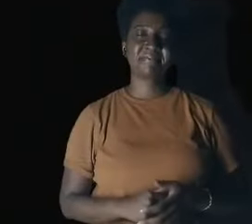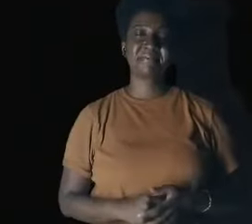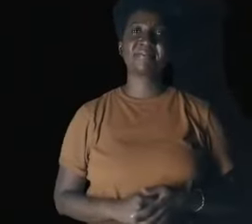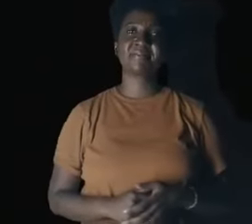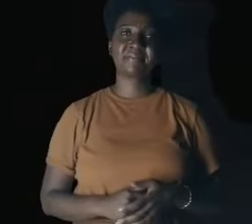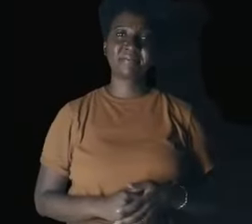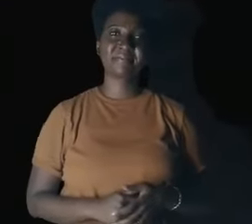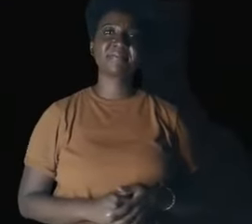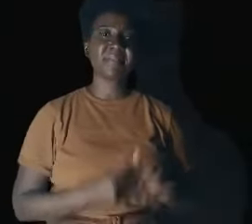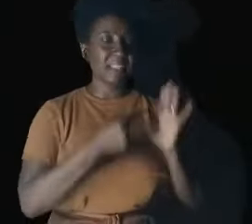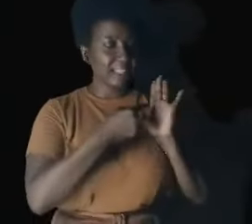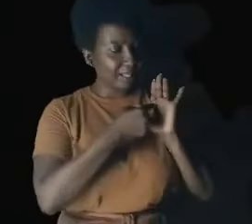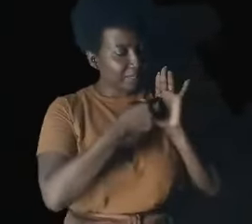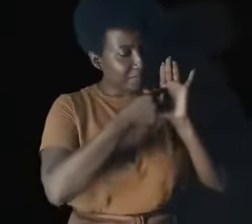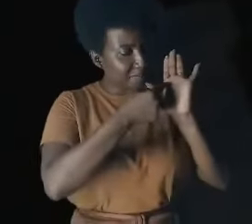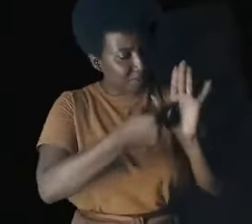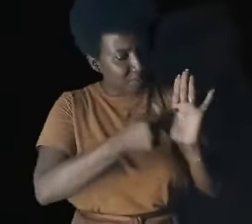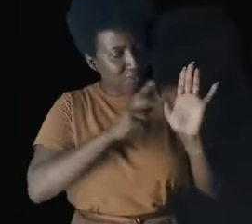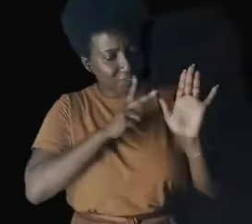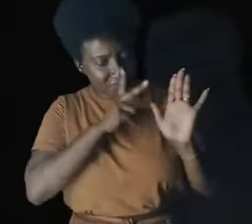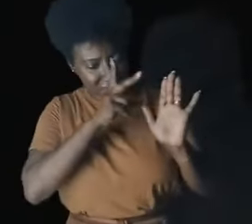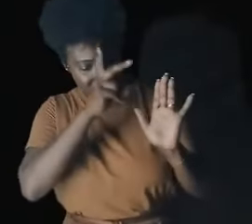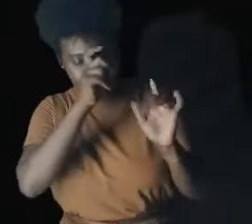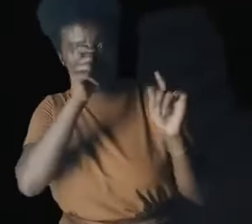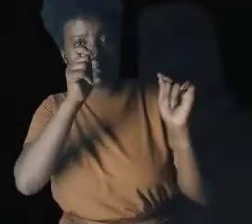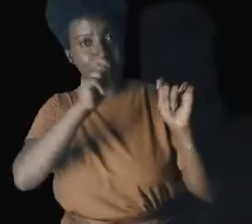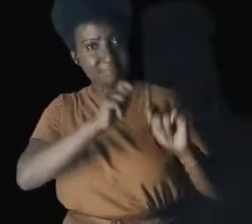Ele mostrou a força de seu braço.